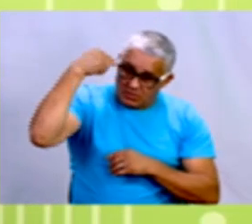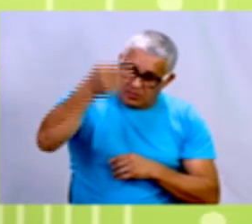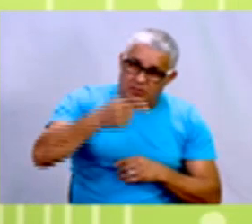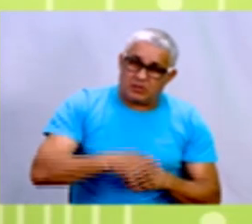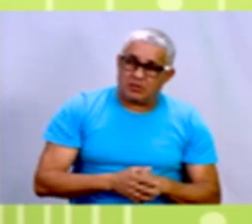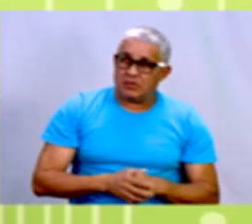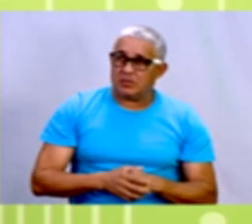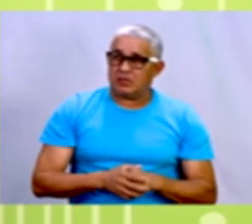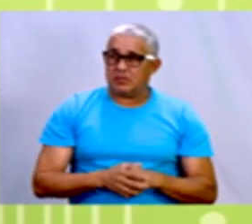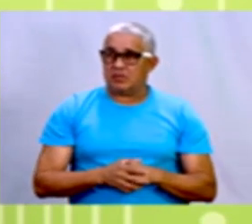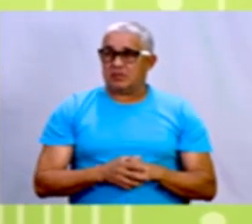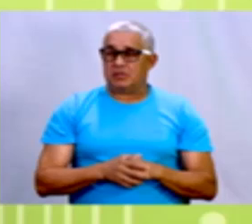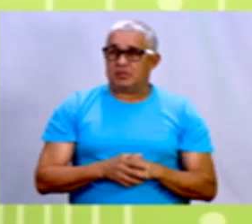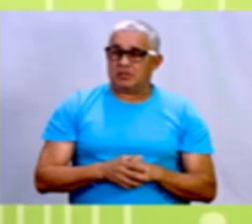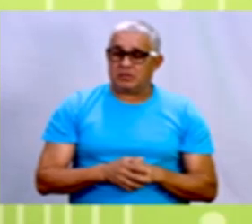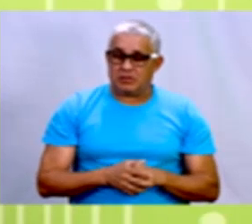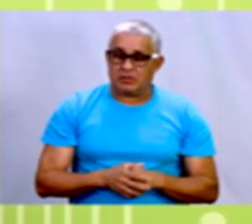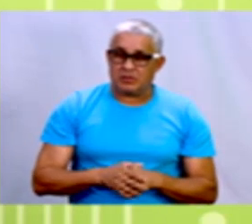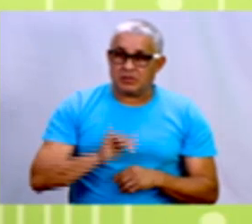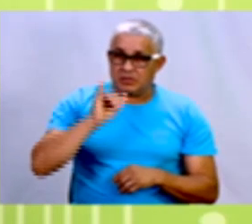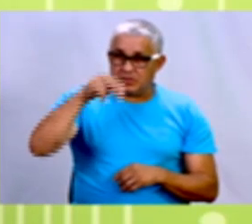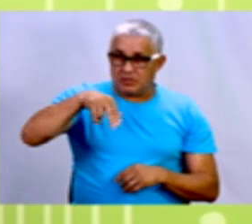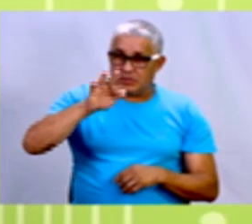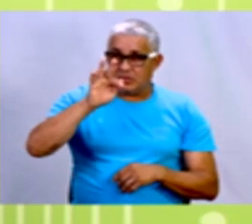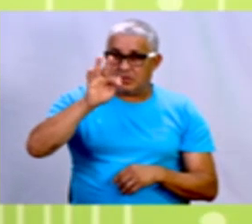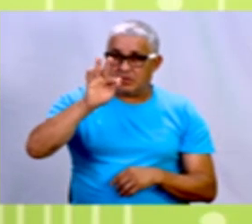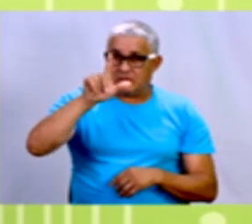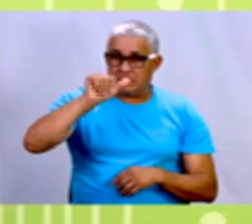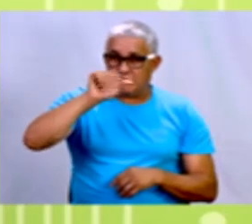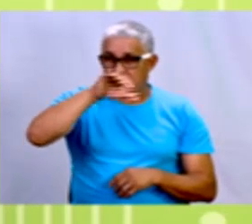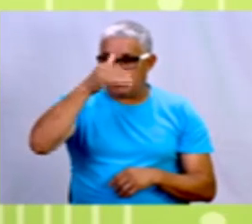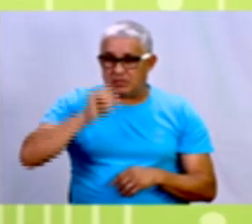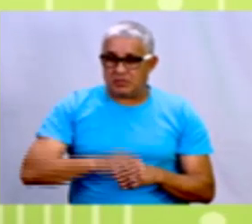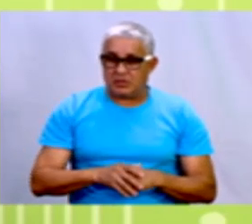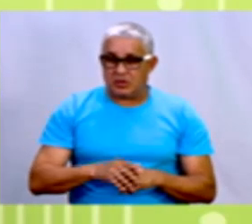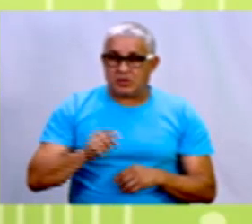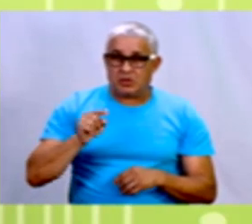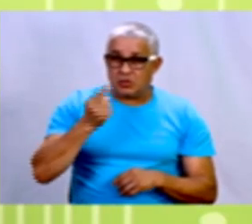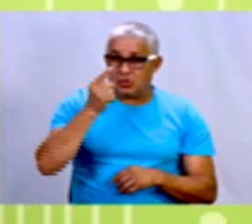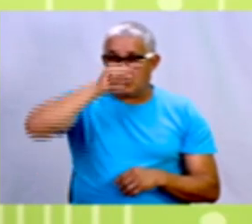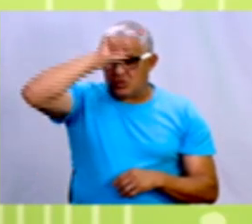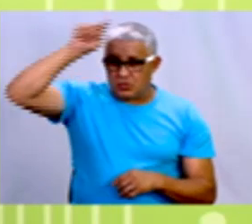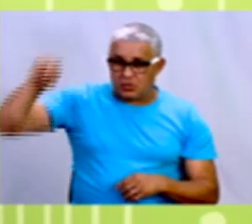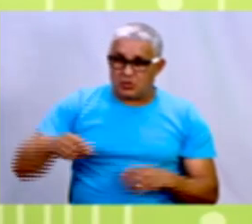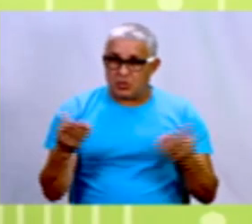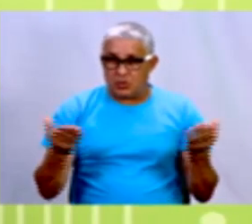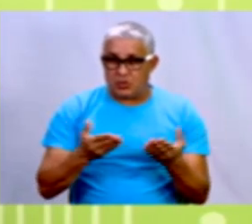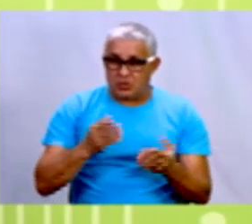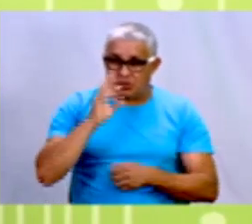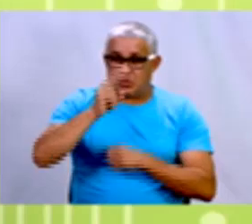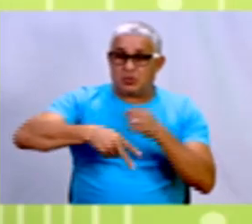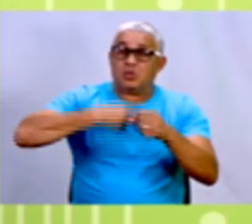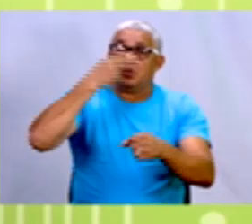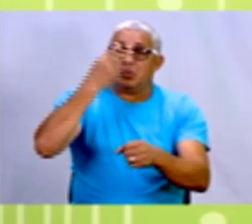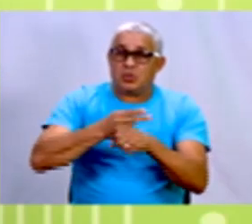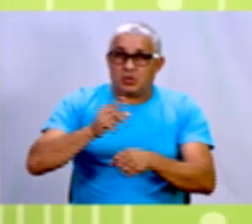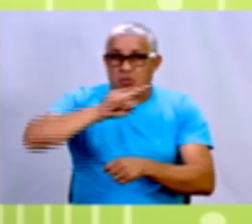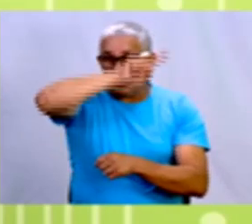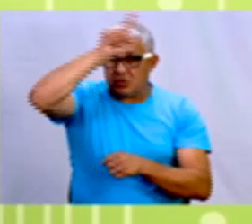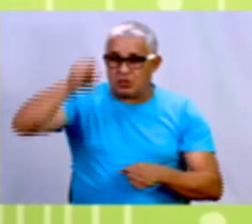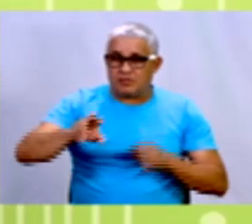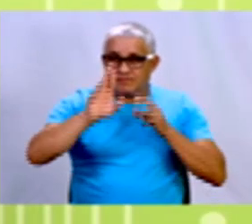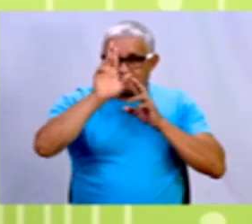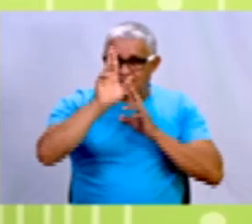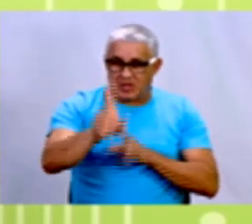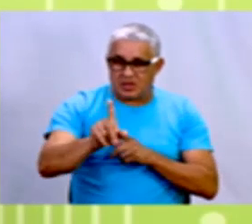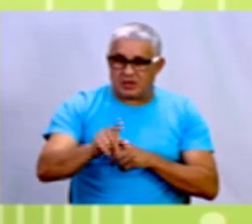falando de inflação, tá? Então, 1 milhão de reais hoje não é a mesma coisa que 1 milhão de reais daqui 2 anos. Então, se eu estou prevendo que daqui